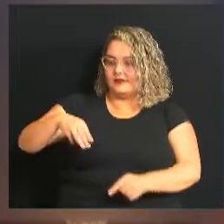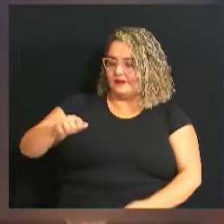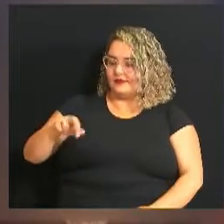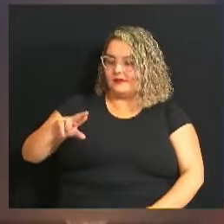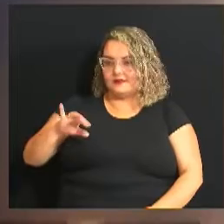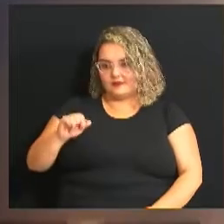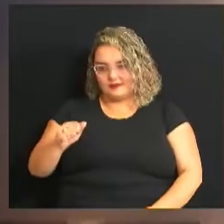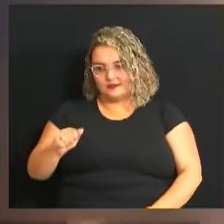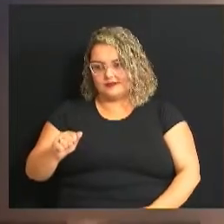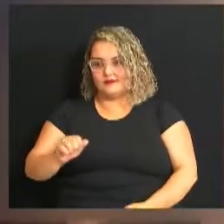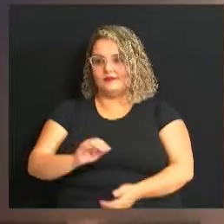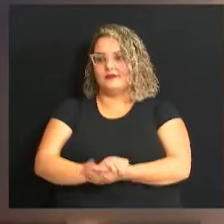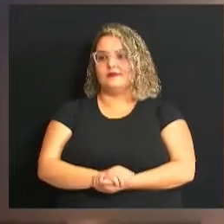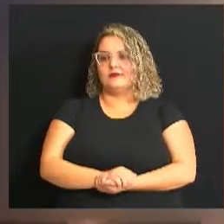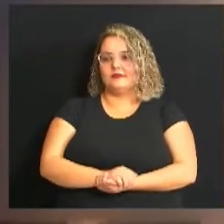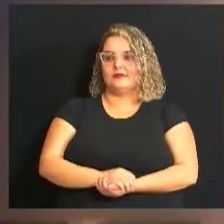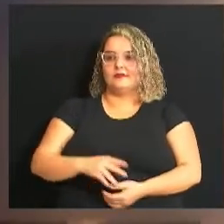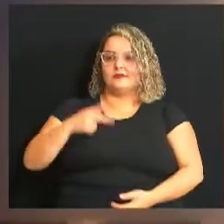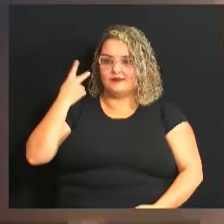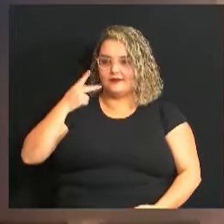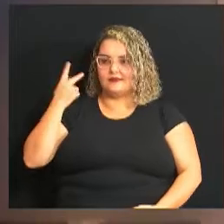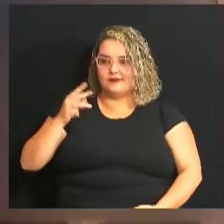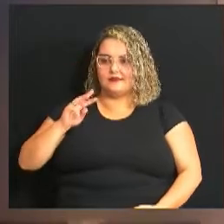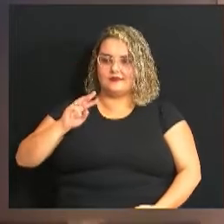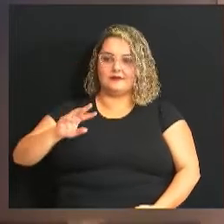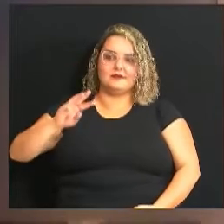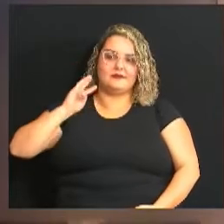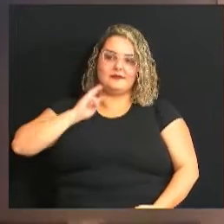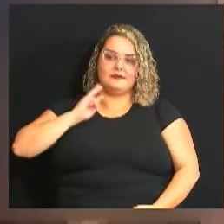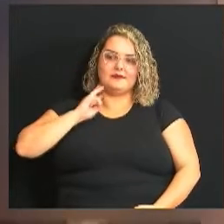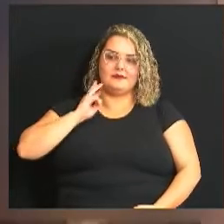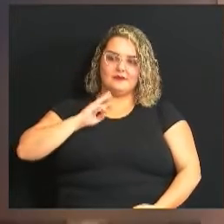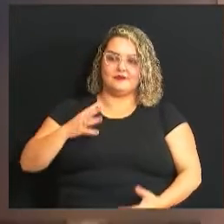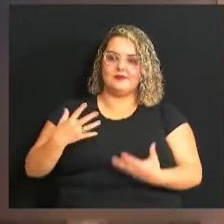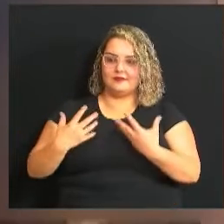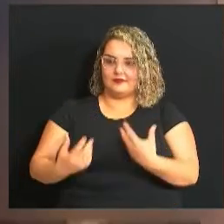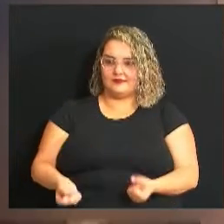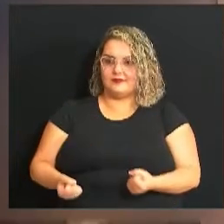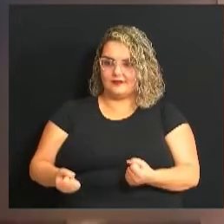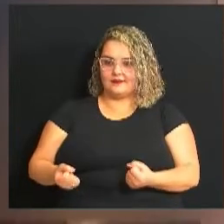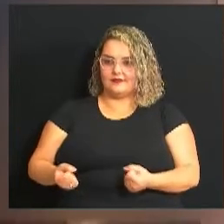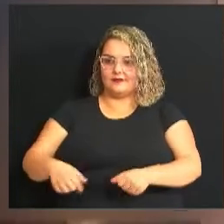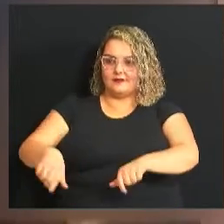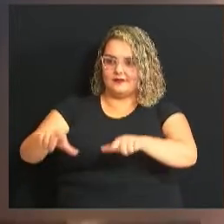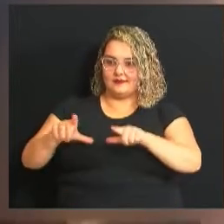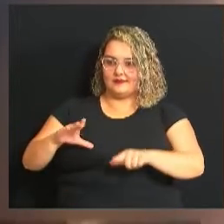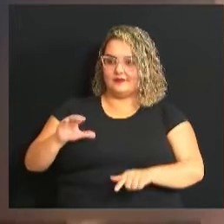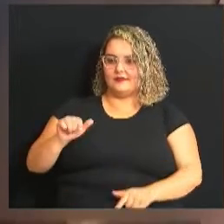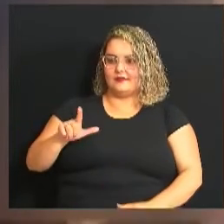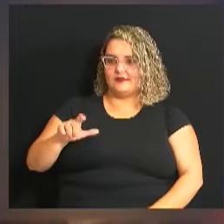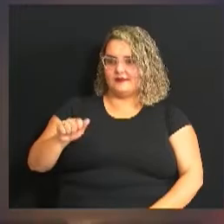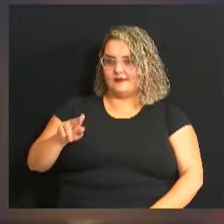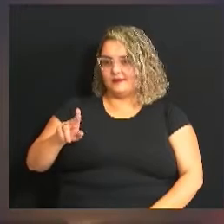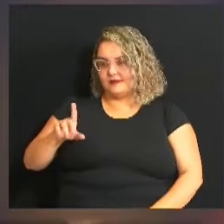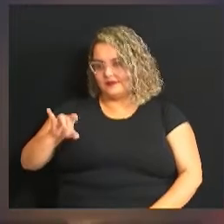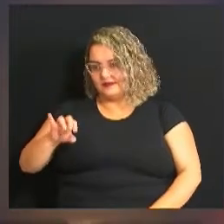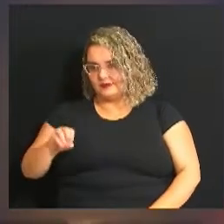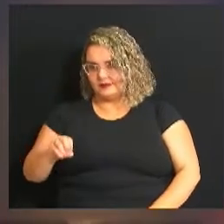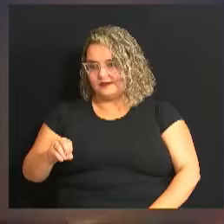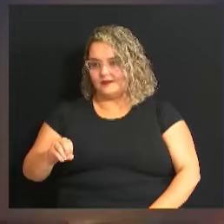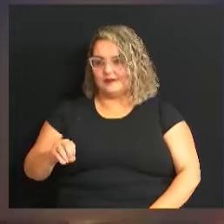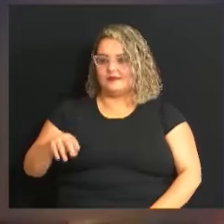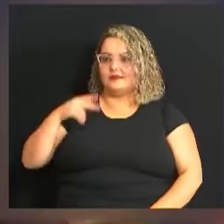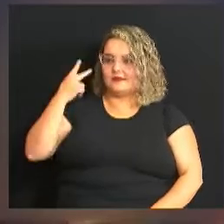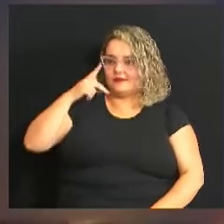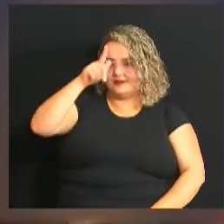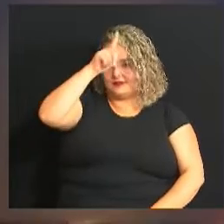Dutra. De autoria do vereador Cecílio Santos, recebeu o diploma o Cláudio Santos de Oliveira. O vereador